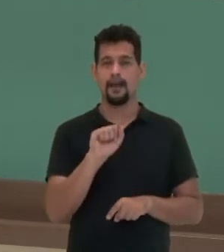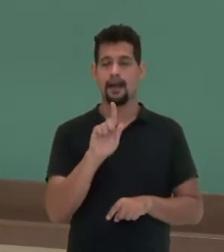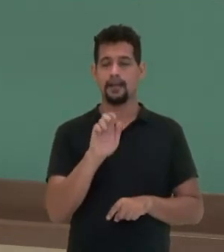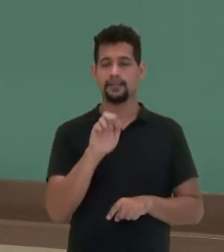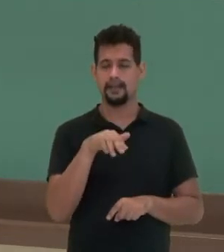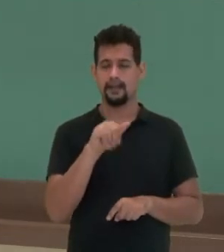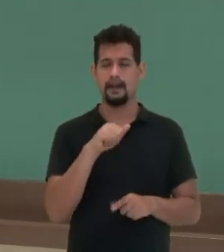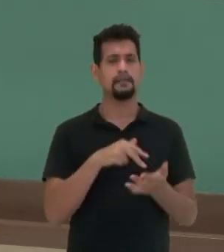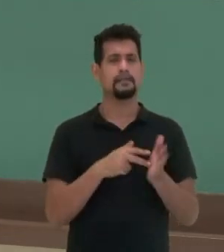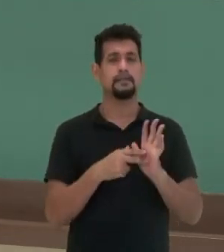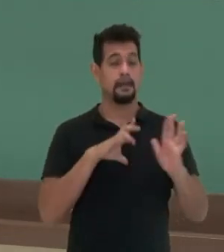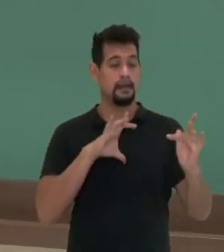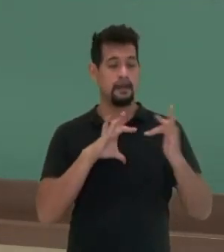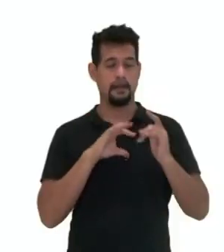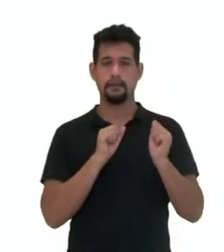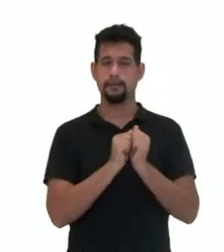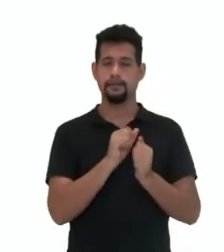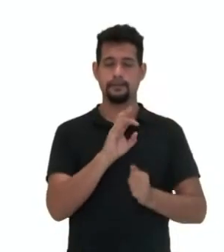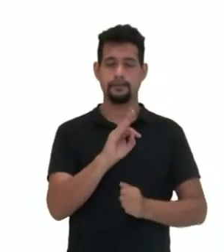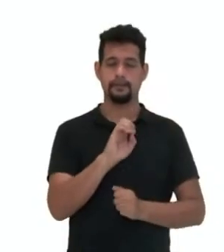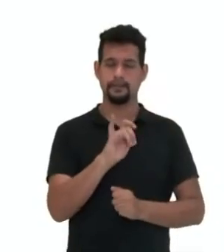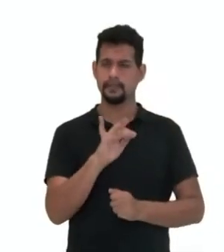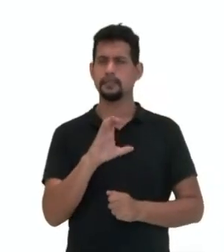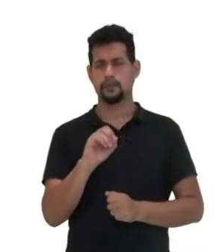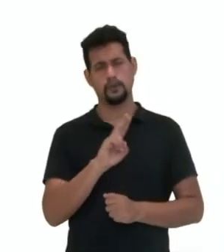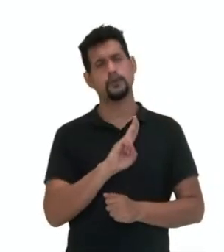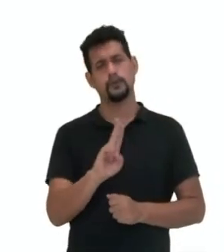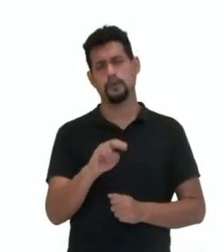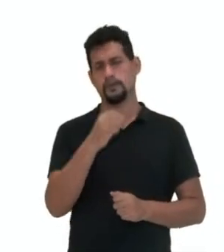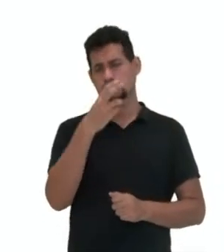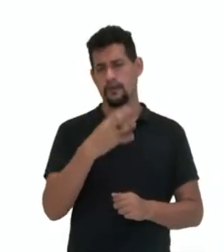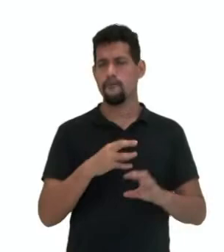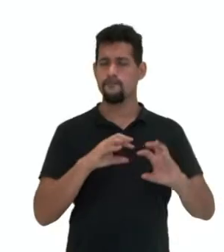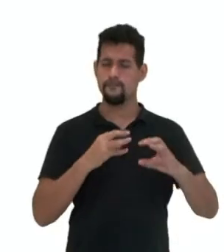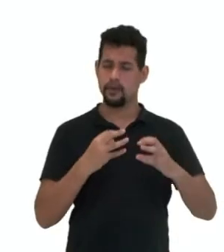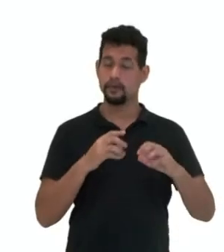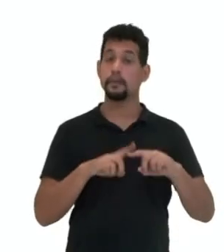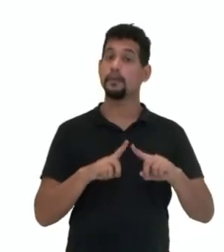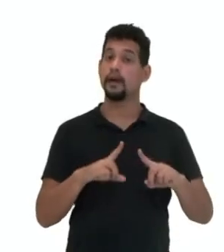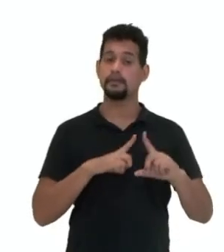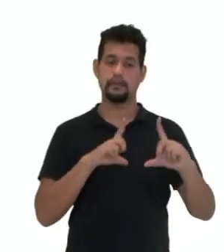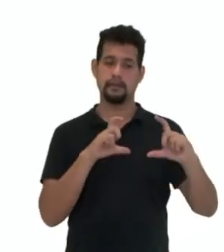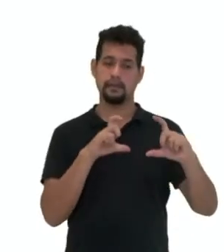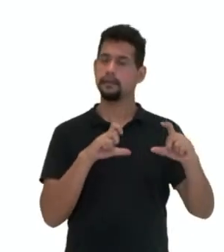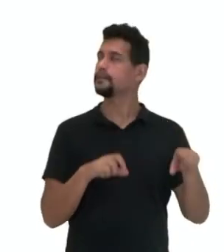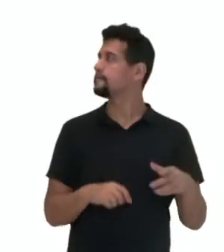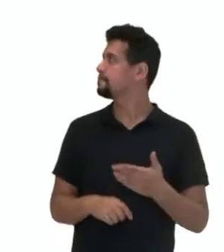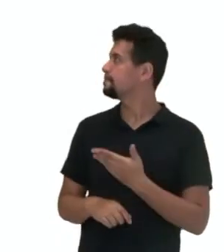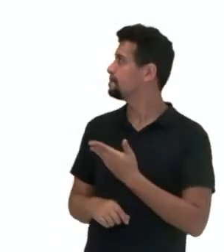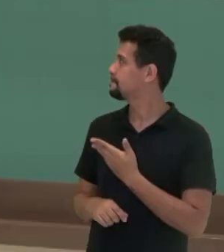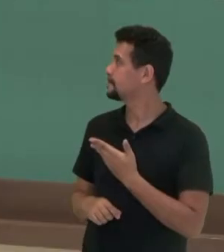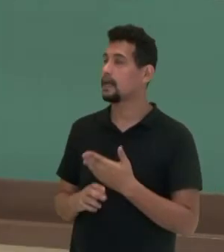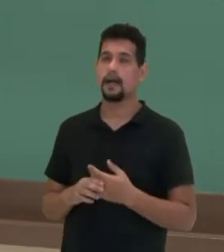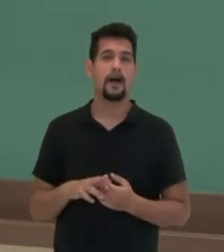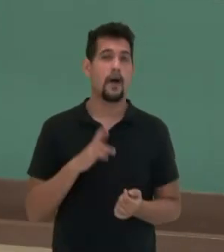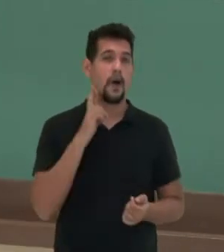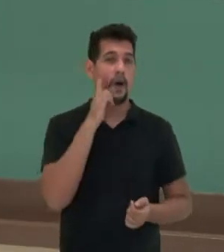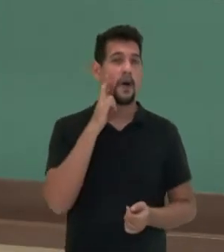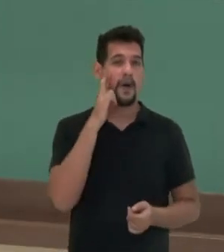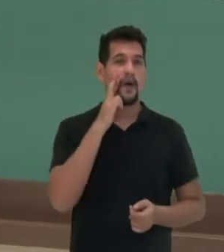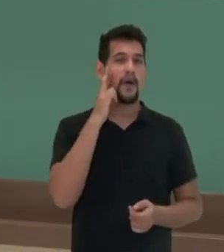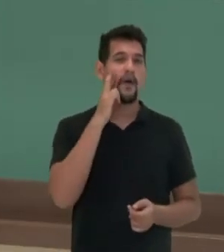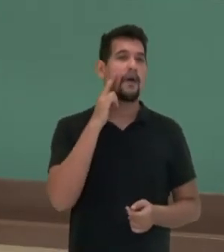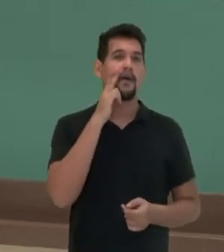que fazem parte do tecido conjuntivo propriamente dito frouxo. Observe na imagem essa rosinha, que é